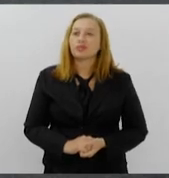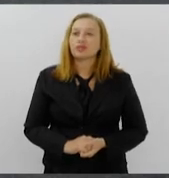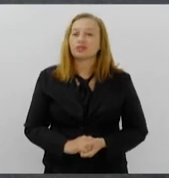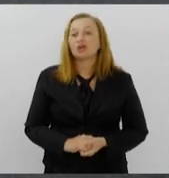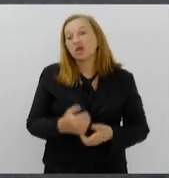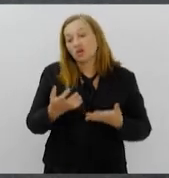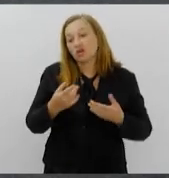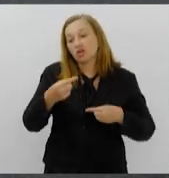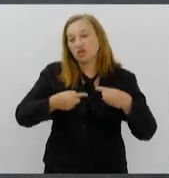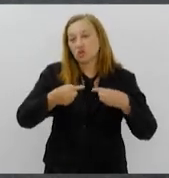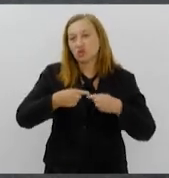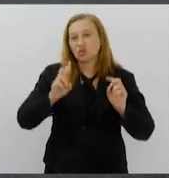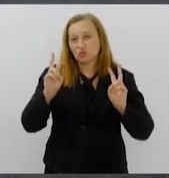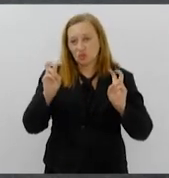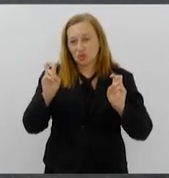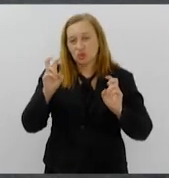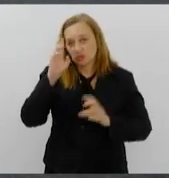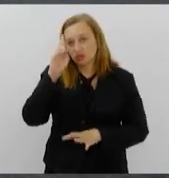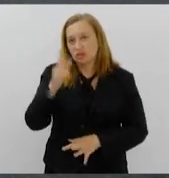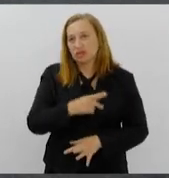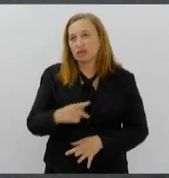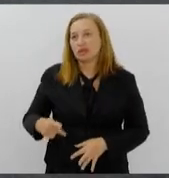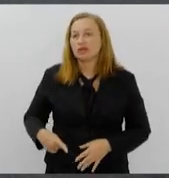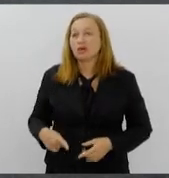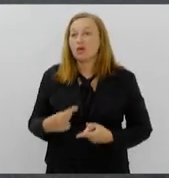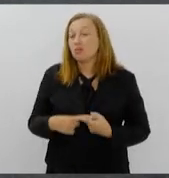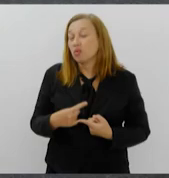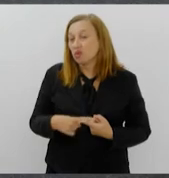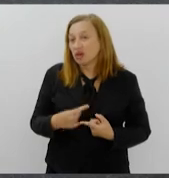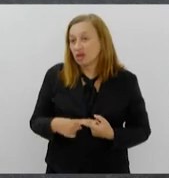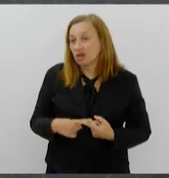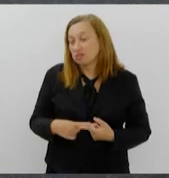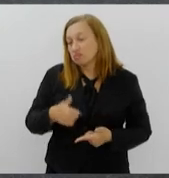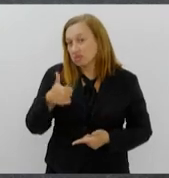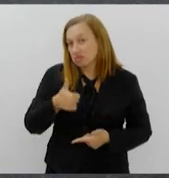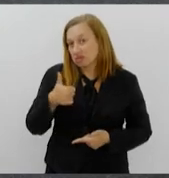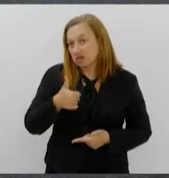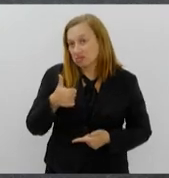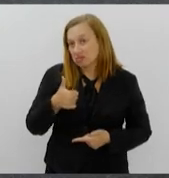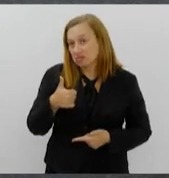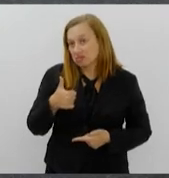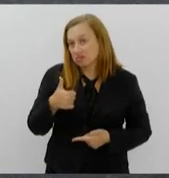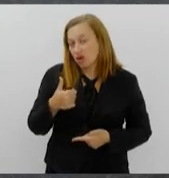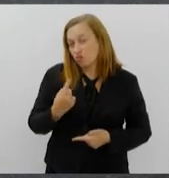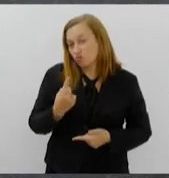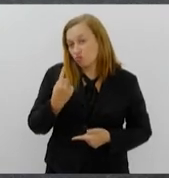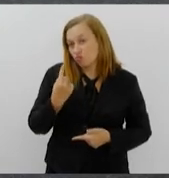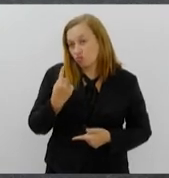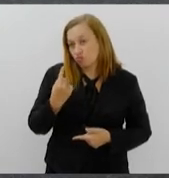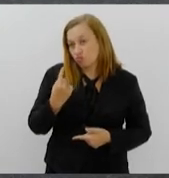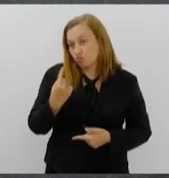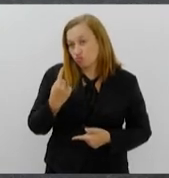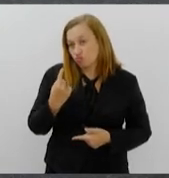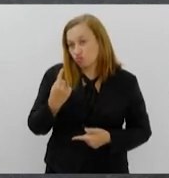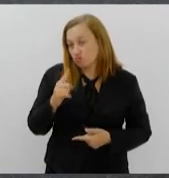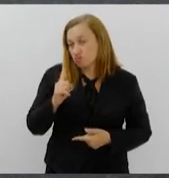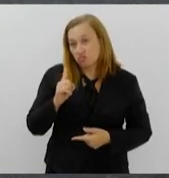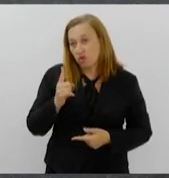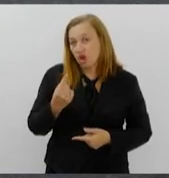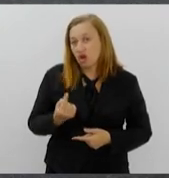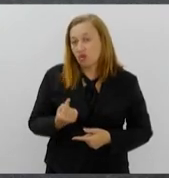queria discutir a matéria, senhor presidente, porque esse é o primeiro de um. Não é uma